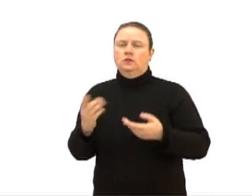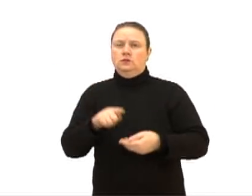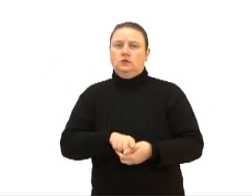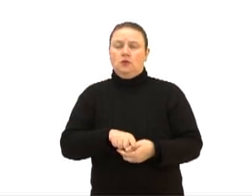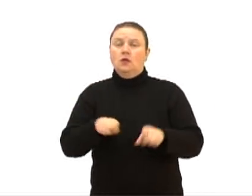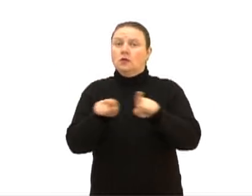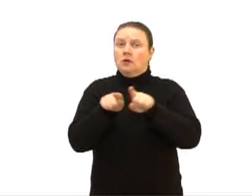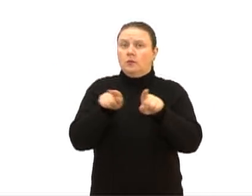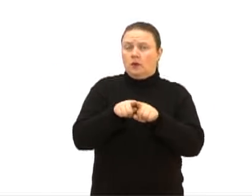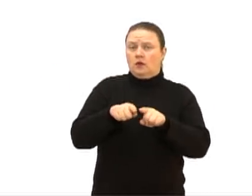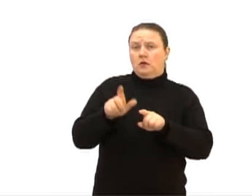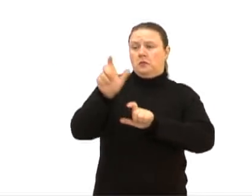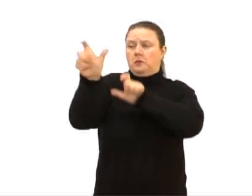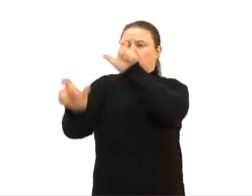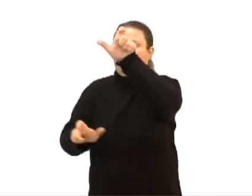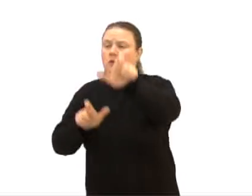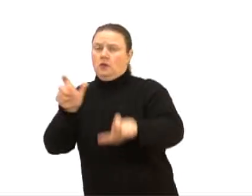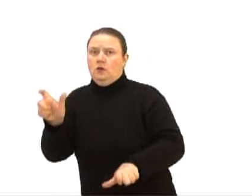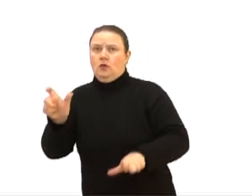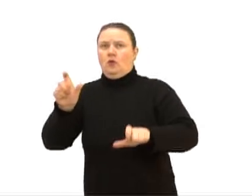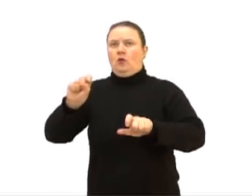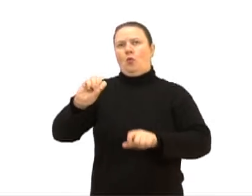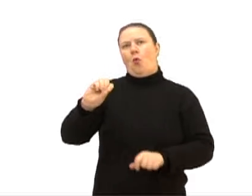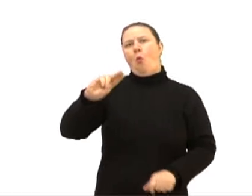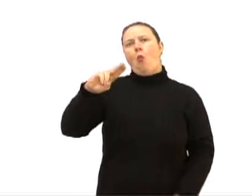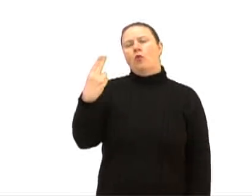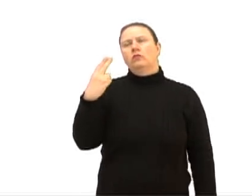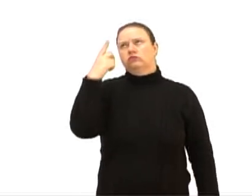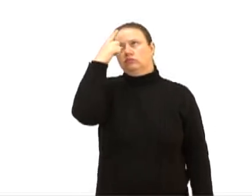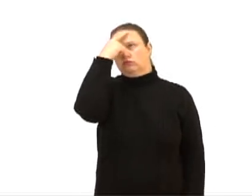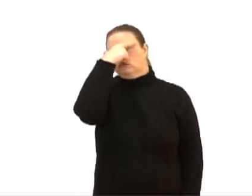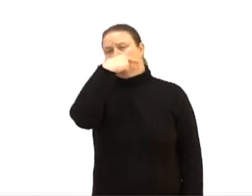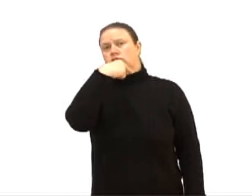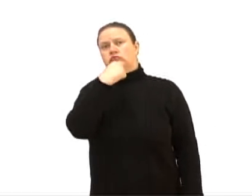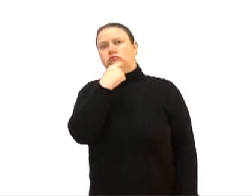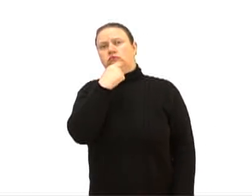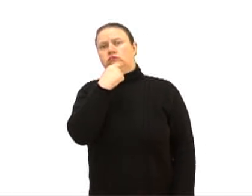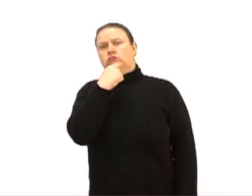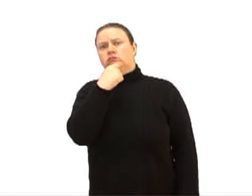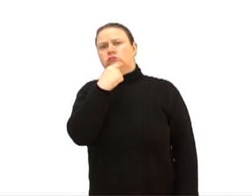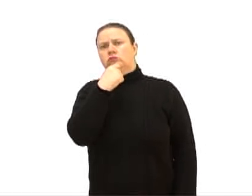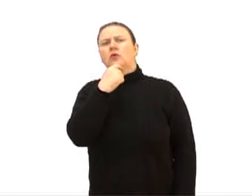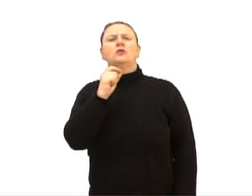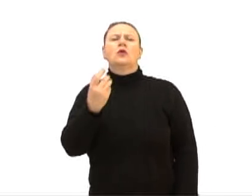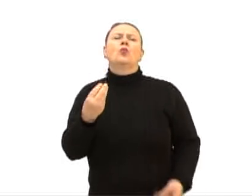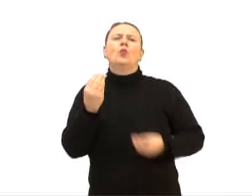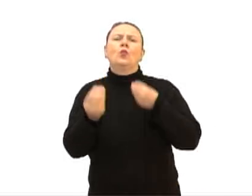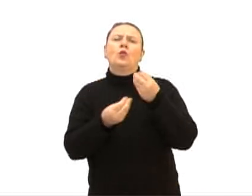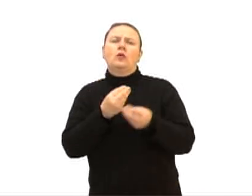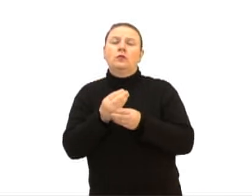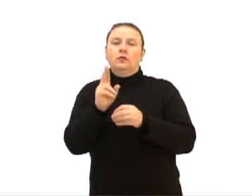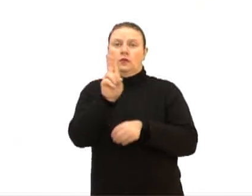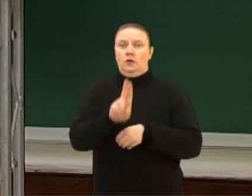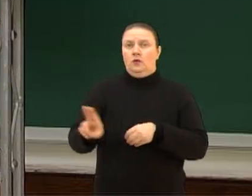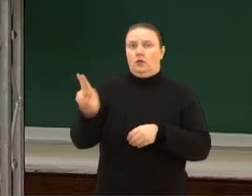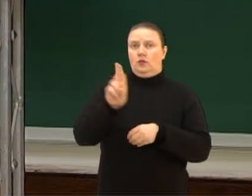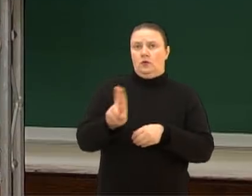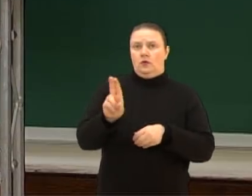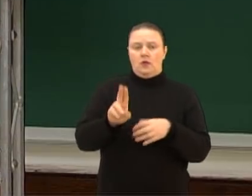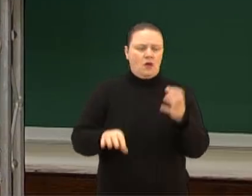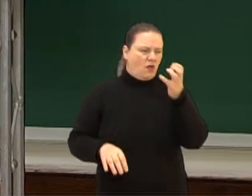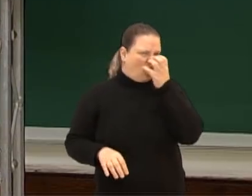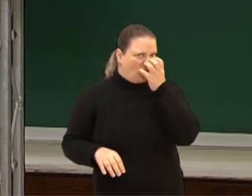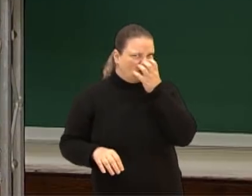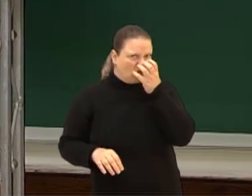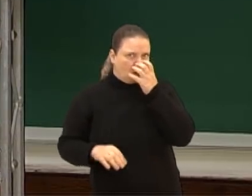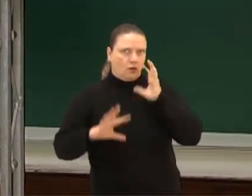de pessoas ou de fisionomias, né, retratadas, utilização de animais, há